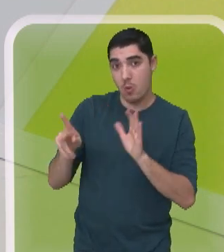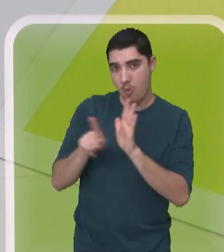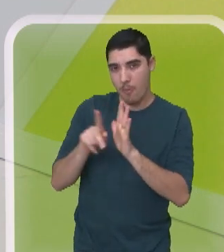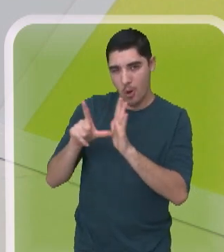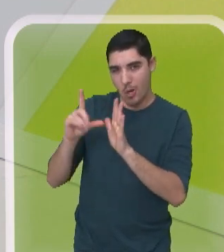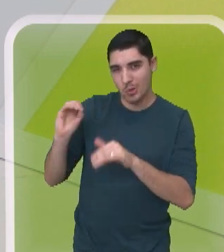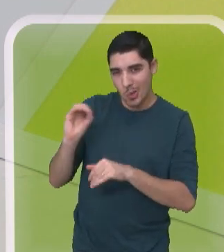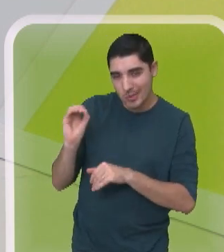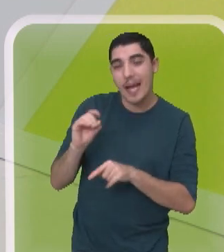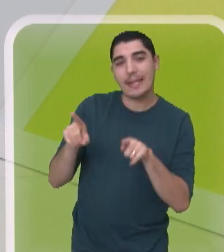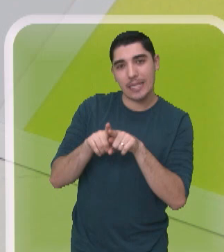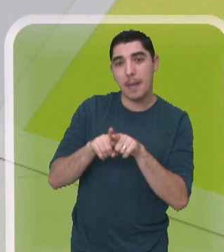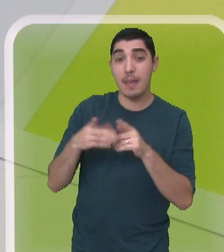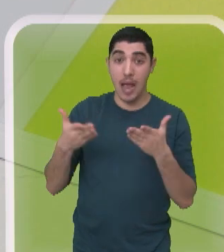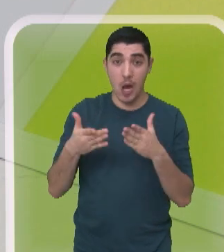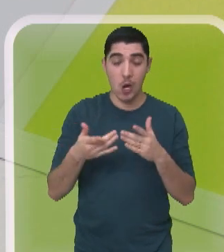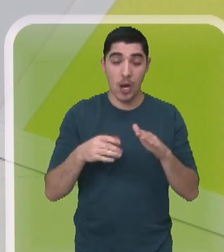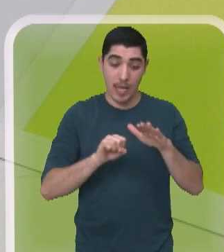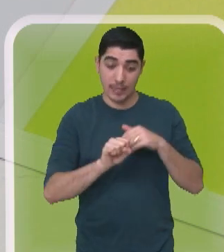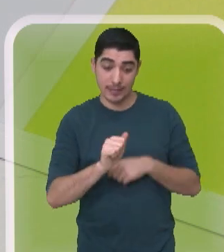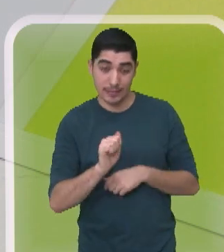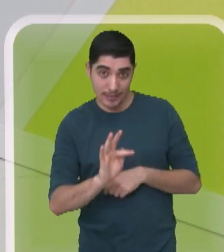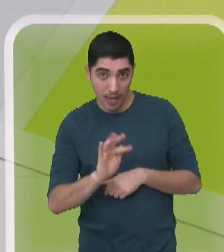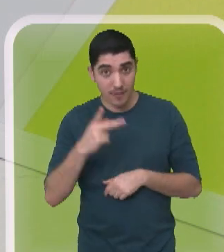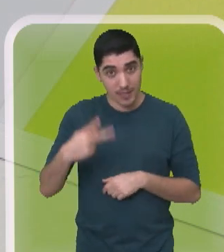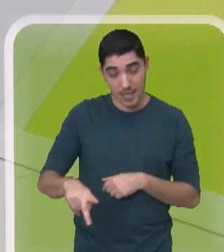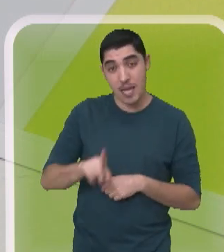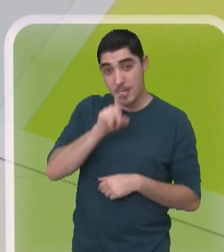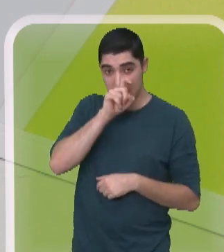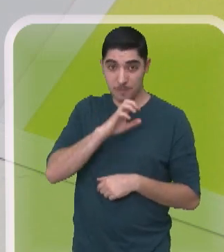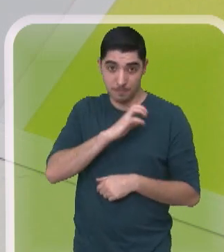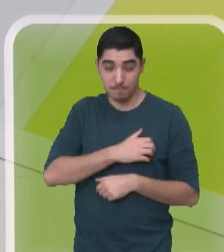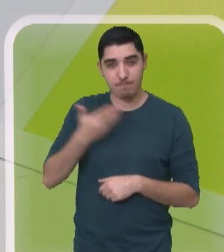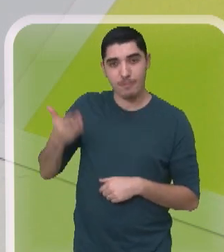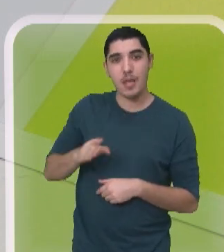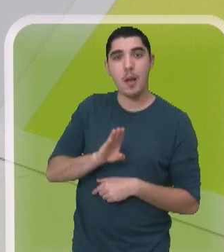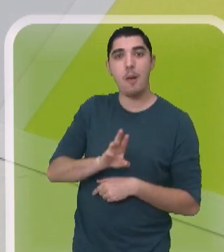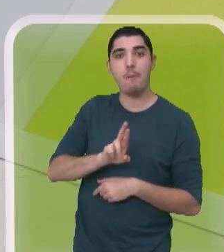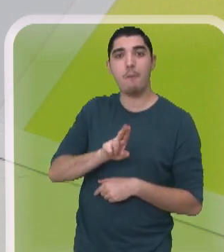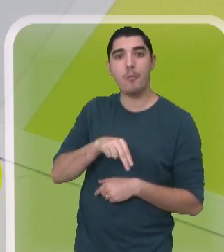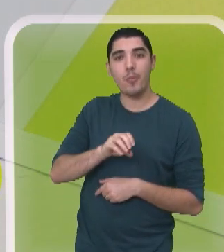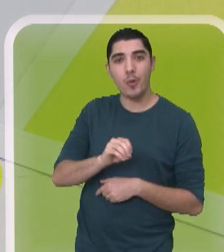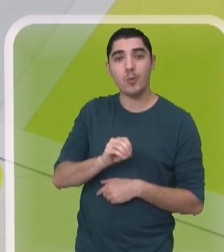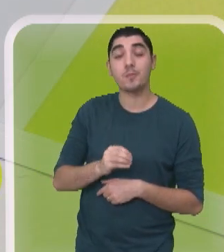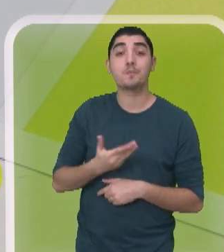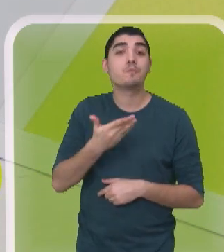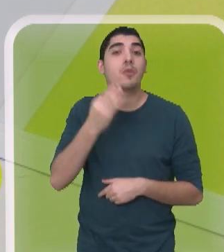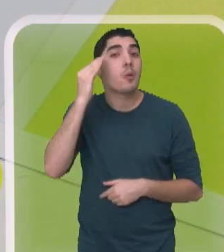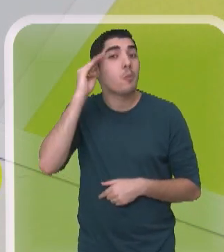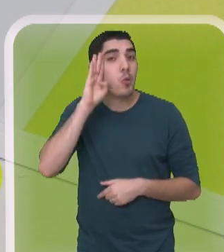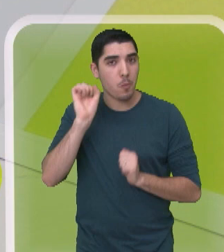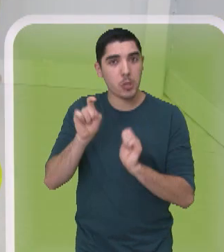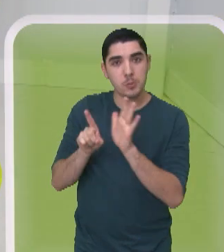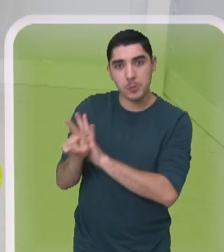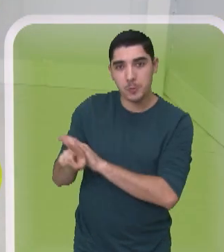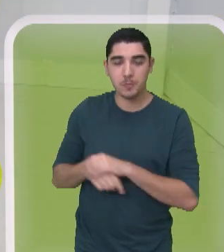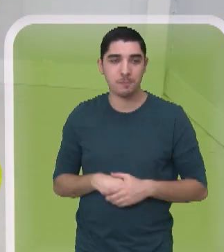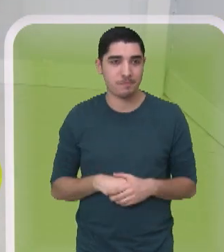de Administração da SAF do São José Esporte Clube, o Bruno Casarini. Diz aí, Bruno Castilho.